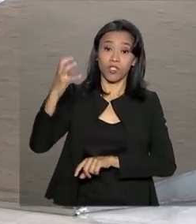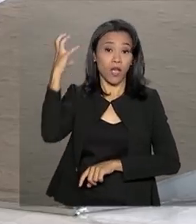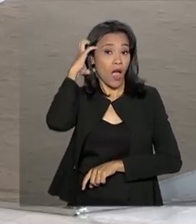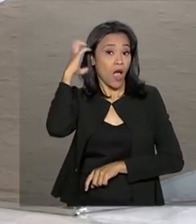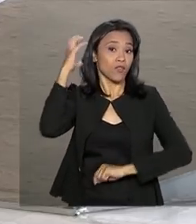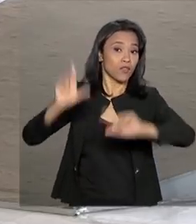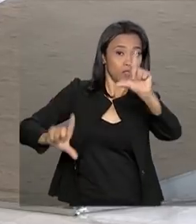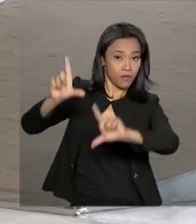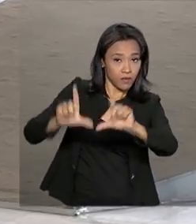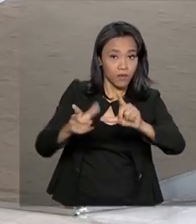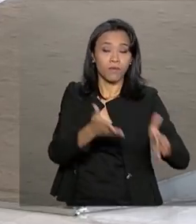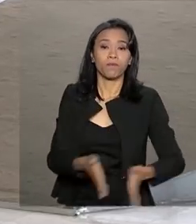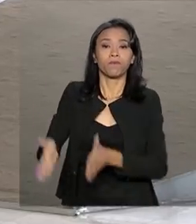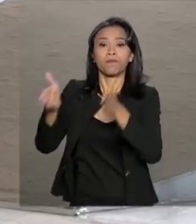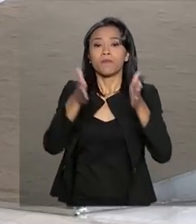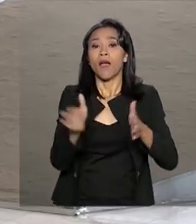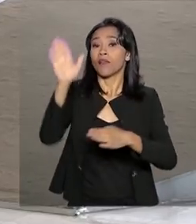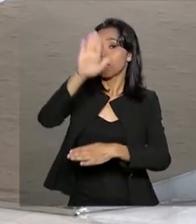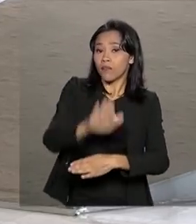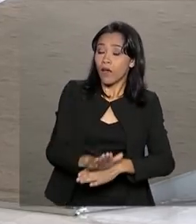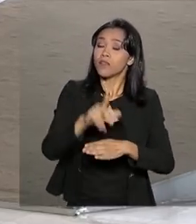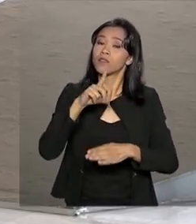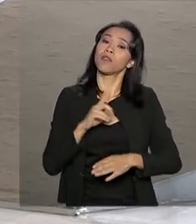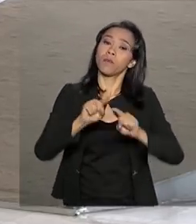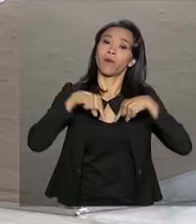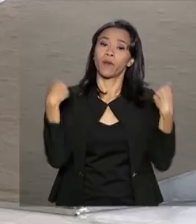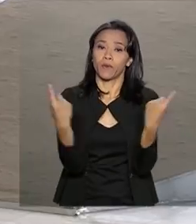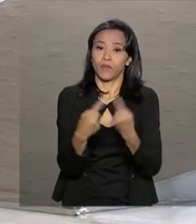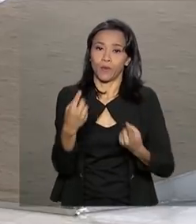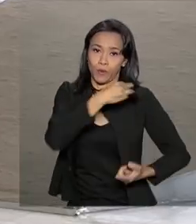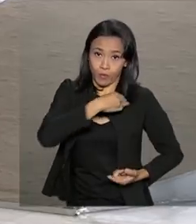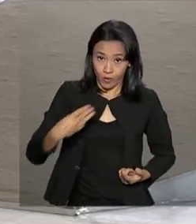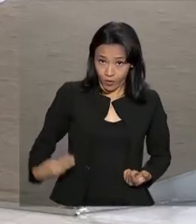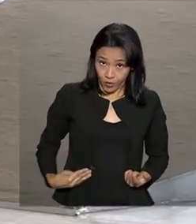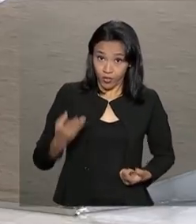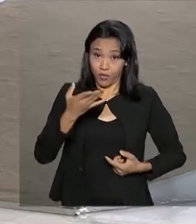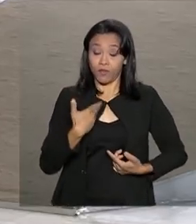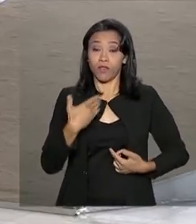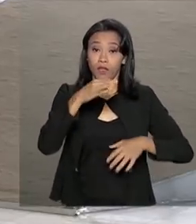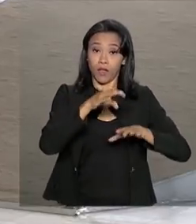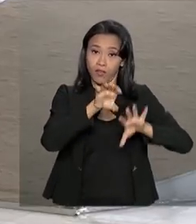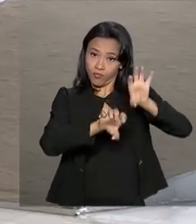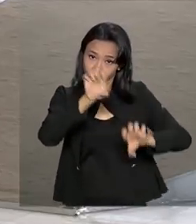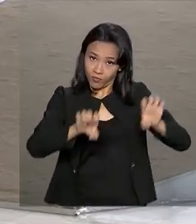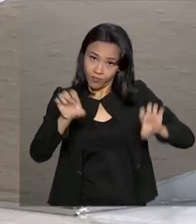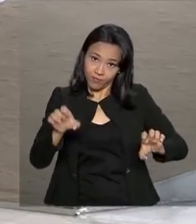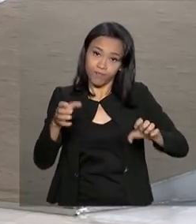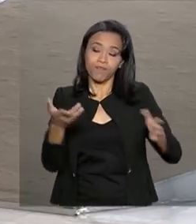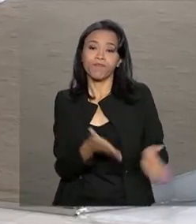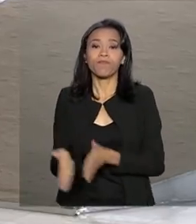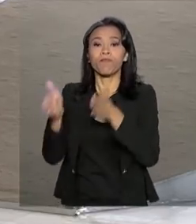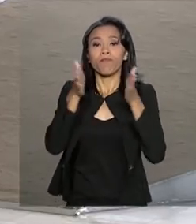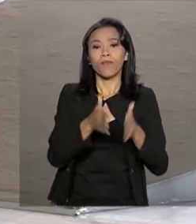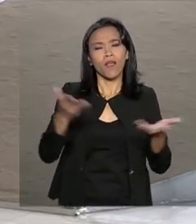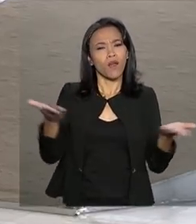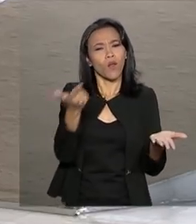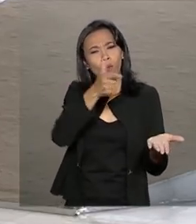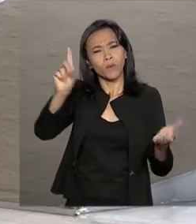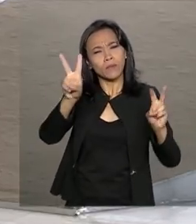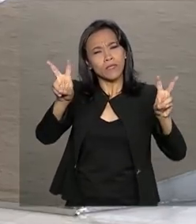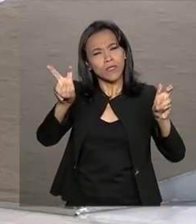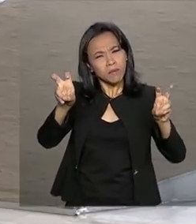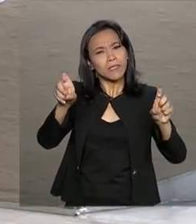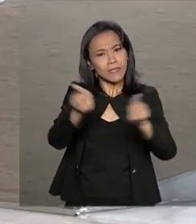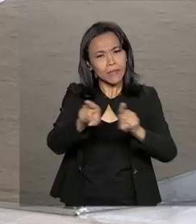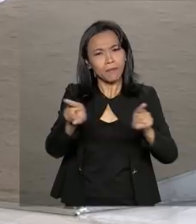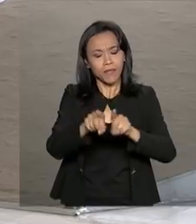À tarde, o presidente se reúne com o ministro da Infraestrutura, Tarcísio Gomes de Freitas. E agora, um outro assunto que também